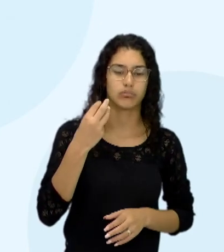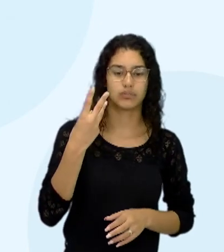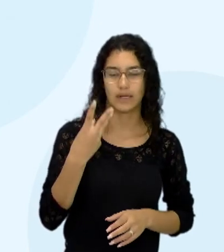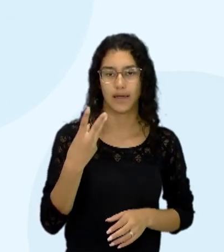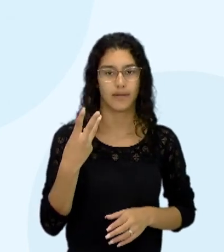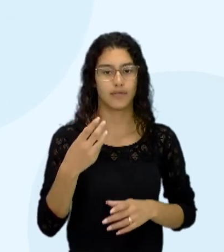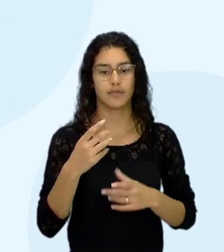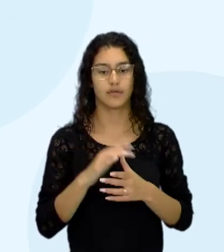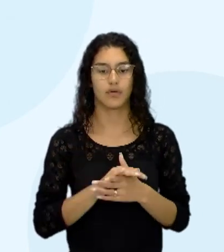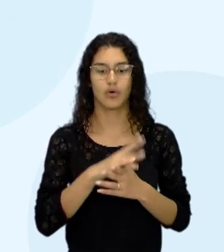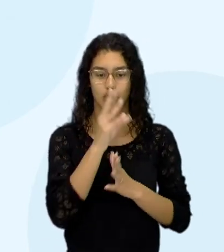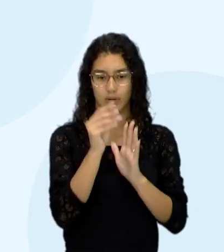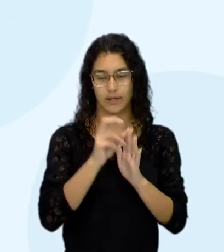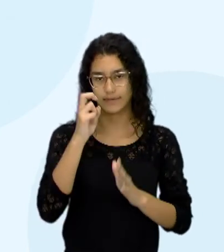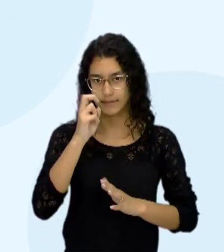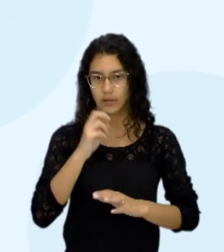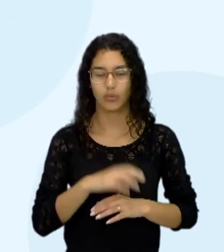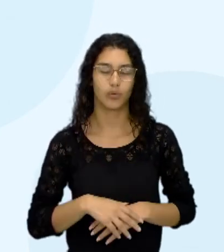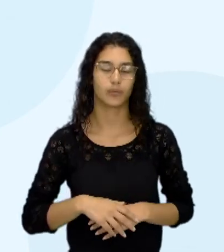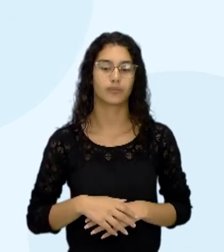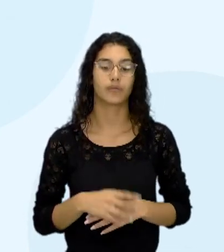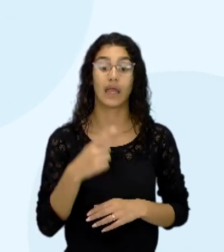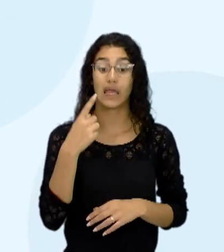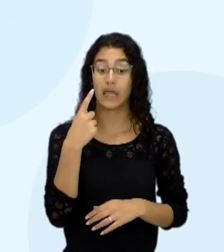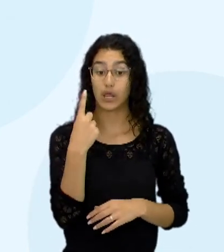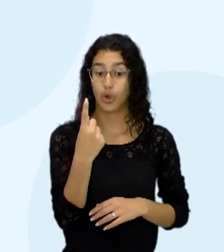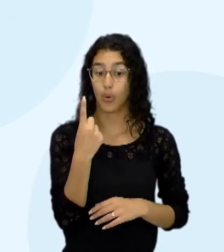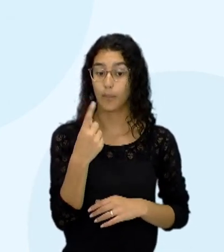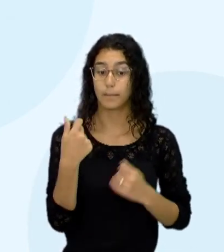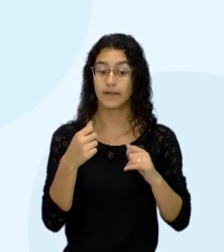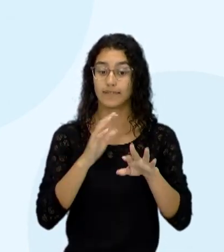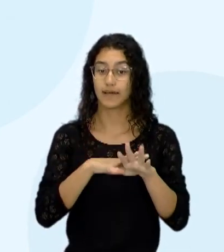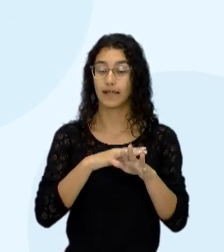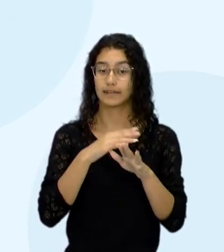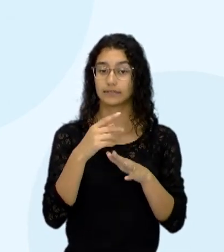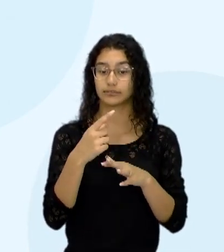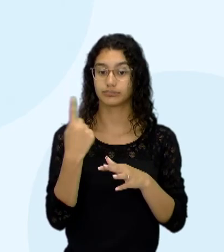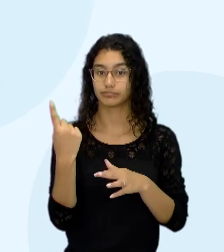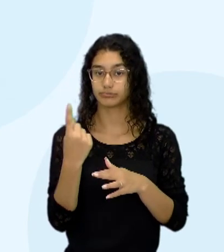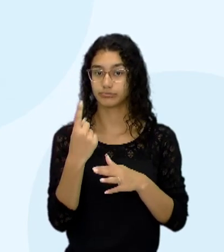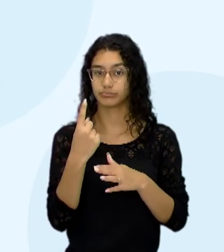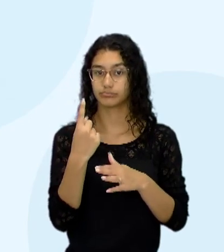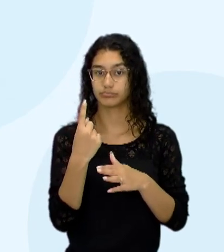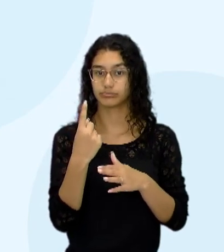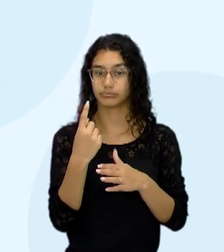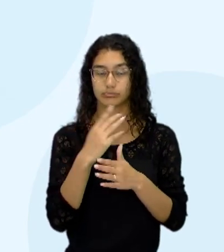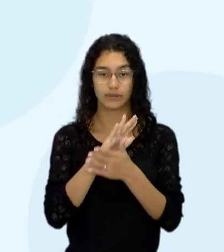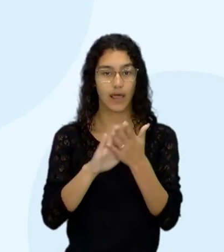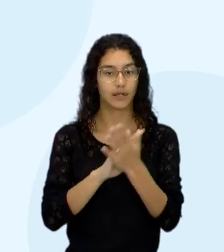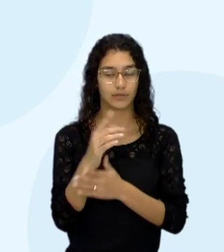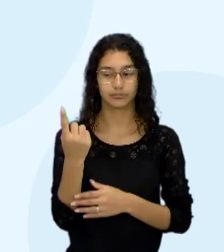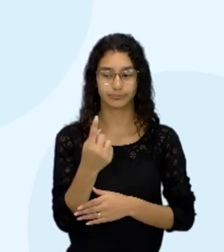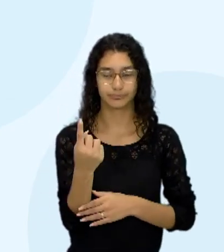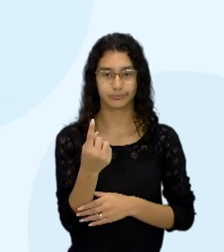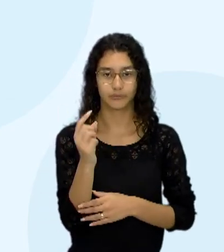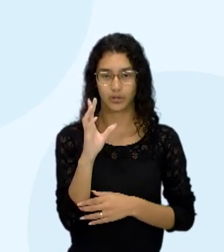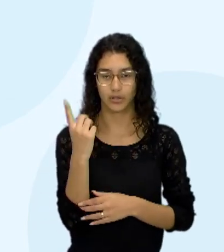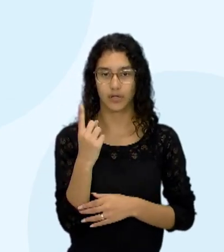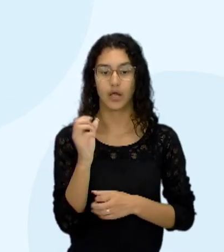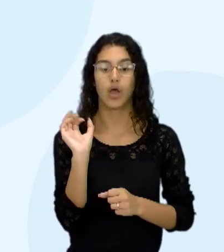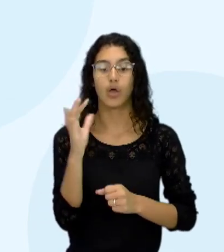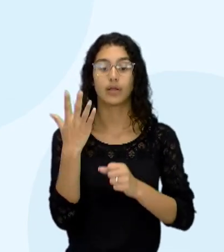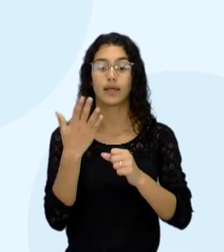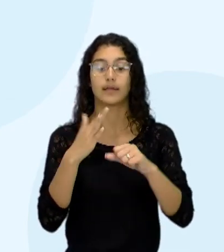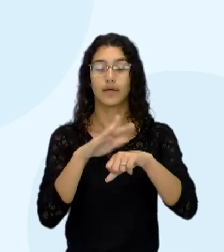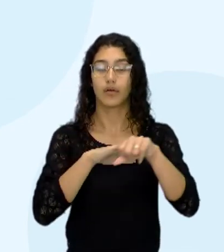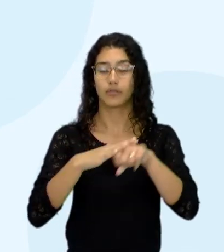cadeiras. Nesse caso eu coloquei 5 cadeiras. E uma dessas cadeiras tem que ficar vazia. Por quê? A dinâmica é o seguinte, nessa roda é onde ocorre a conversa, é